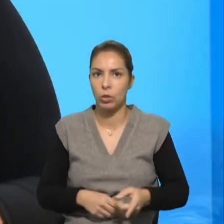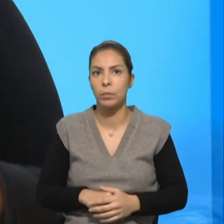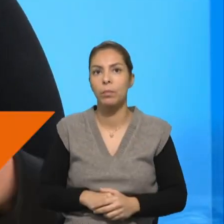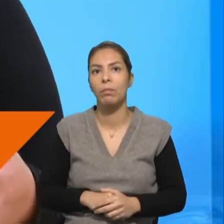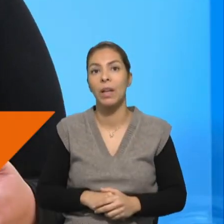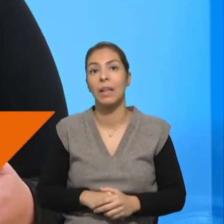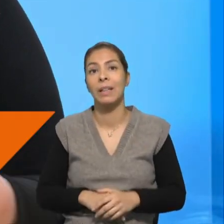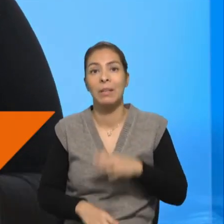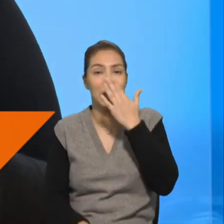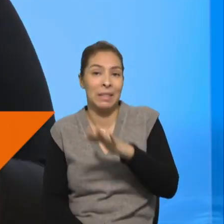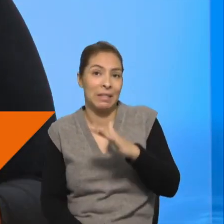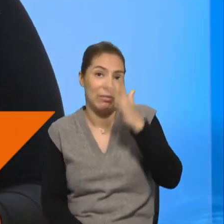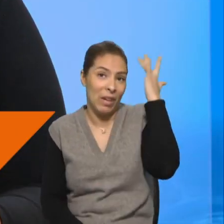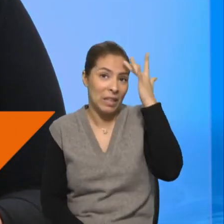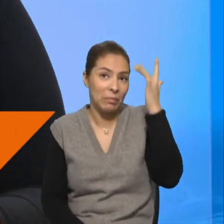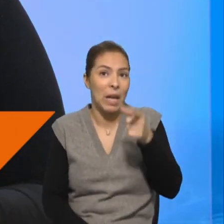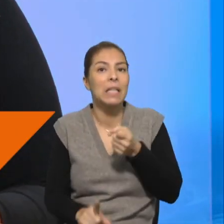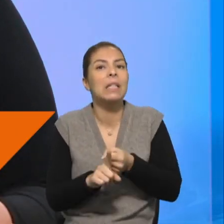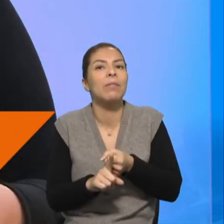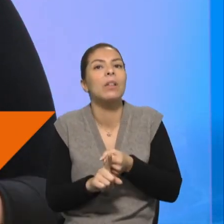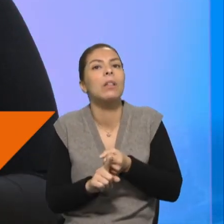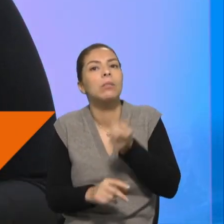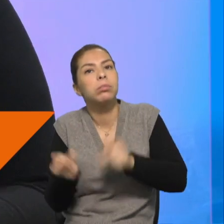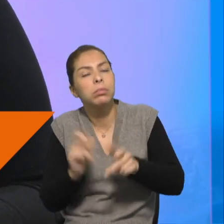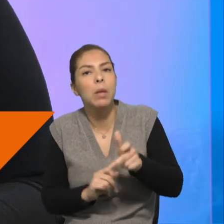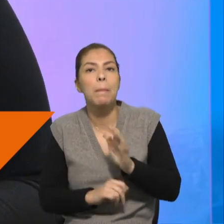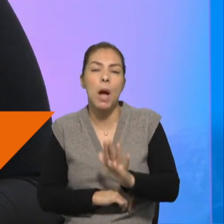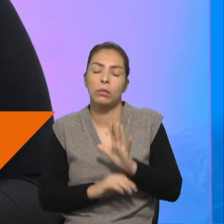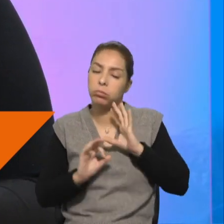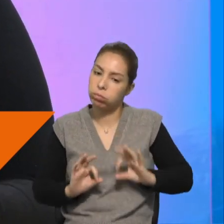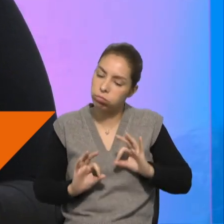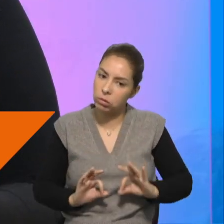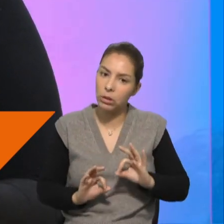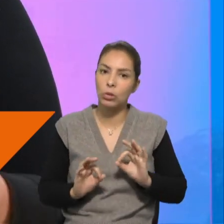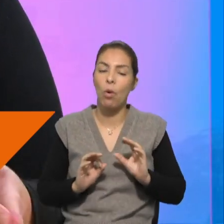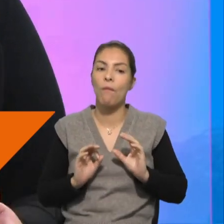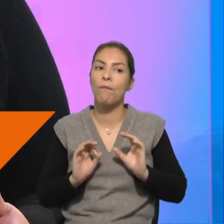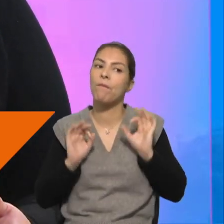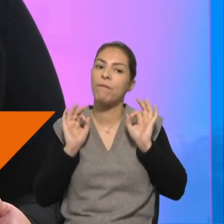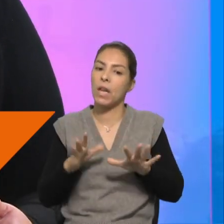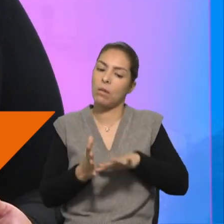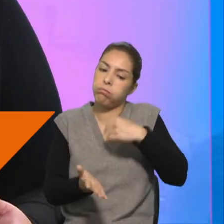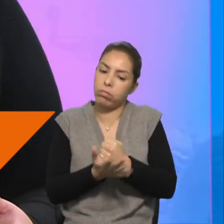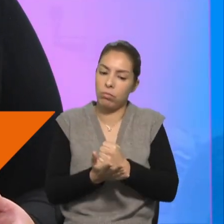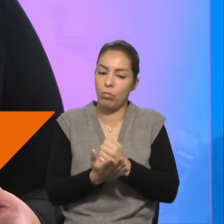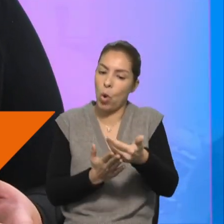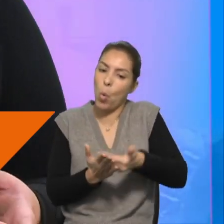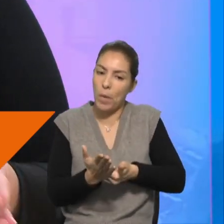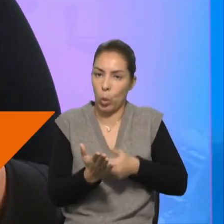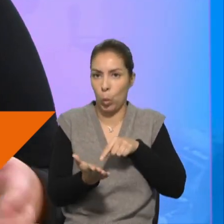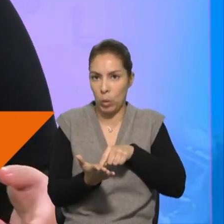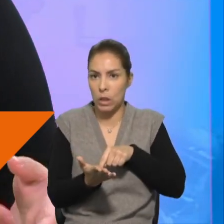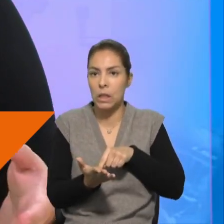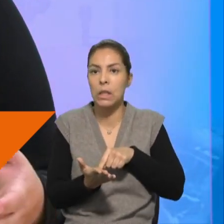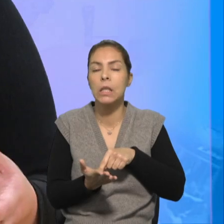fácil nós dizermos que desafios é que se apresentam. Claro que o documento final traduz também muitas daquelas que são os